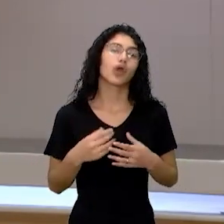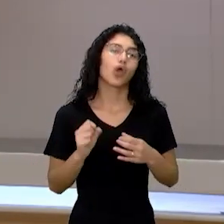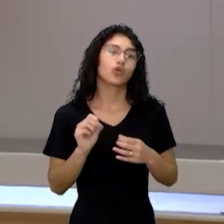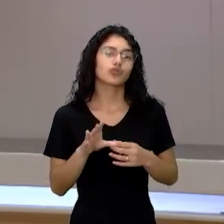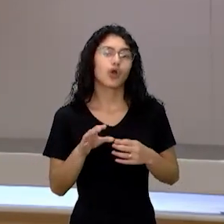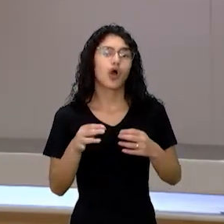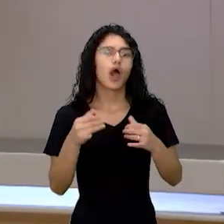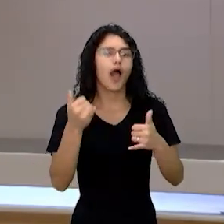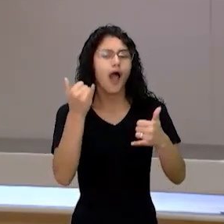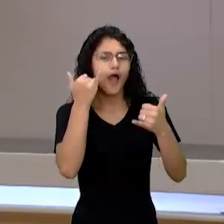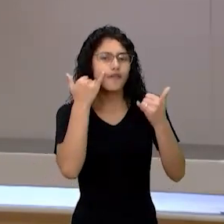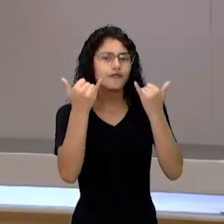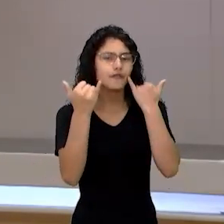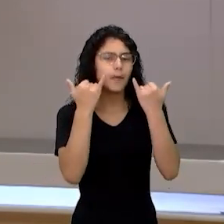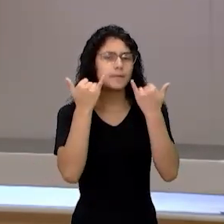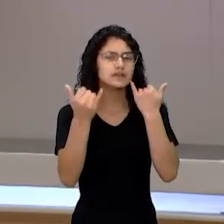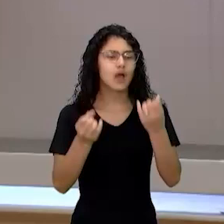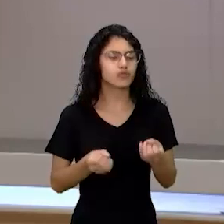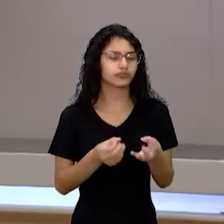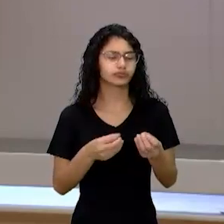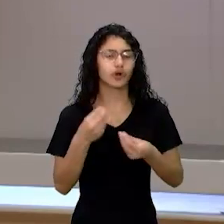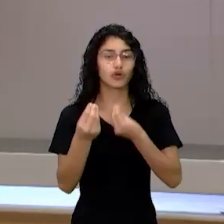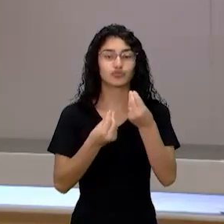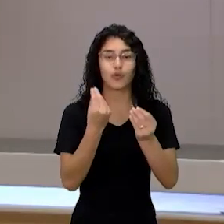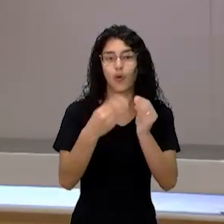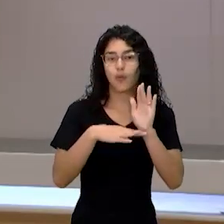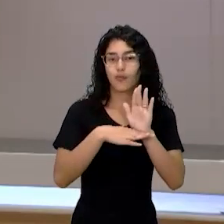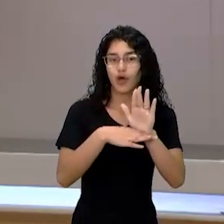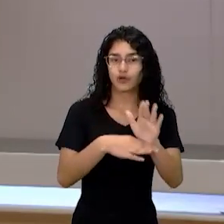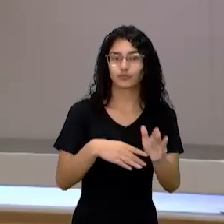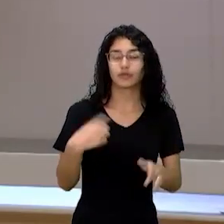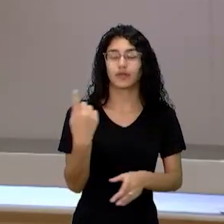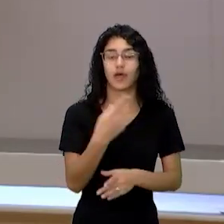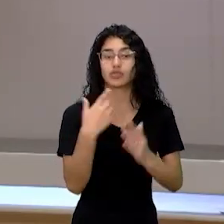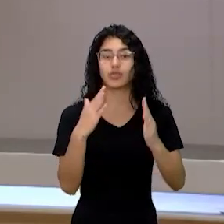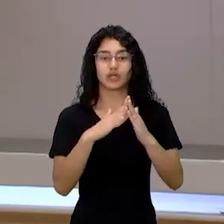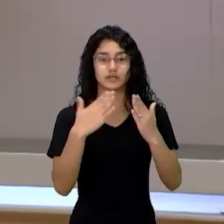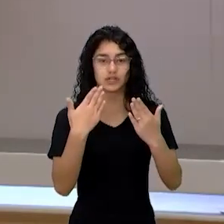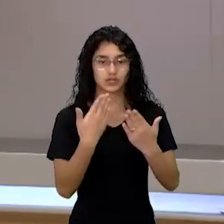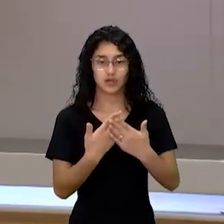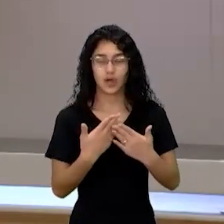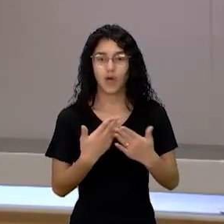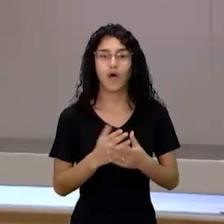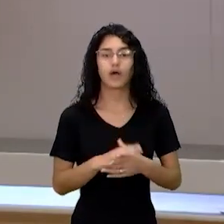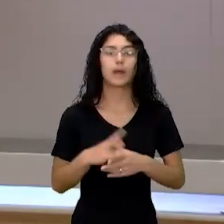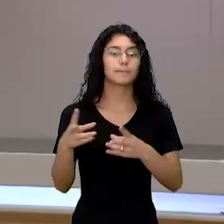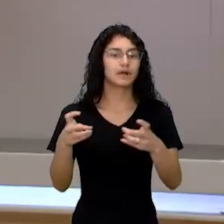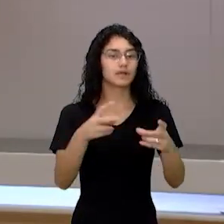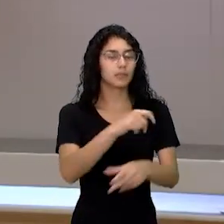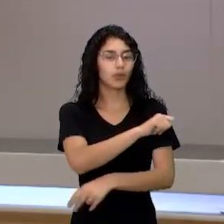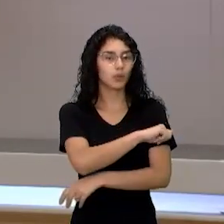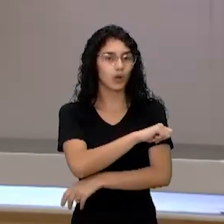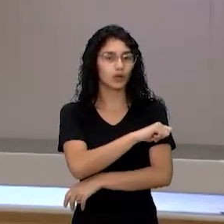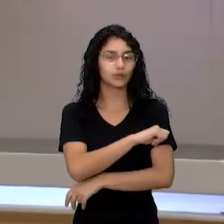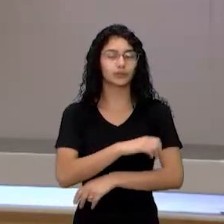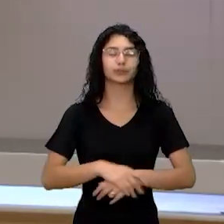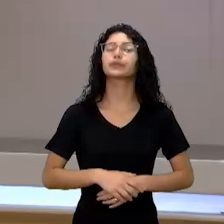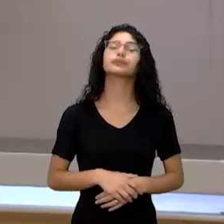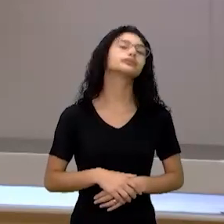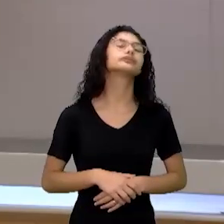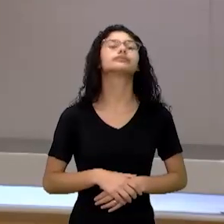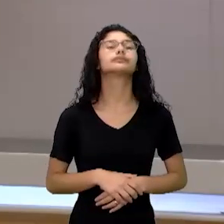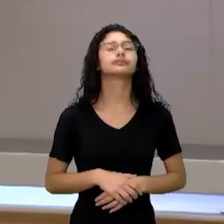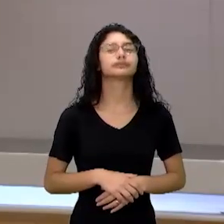a informação de como ter esse olhar e ajudar a nossa escola a olhar esse estudante.